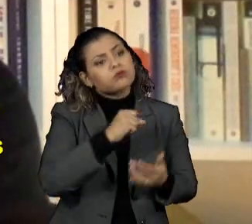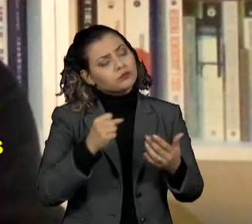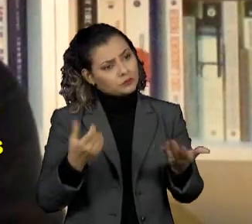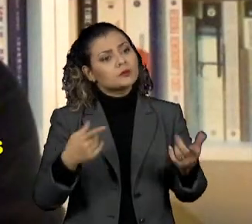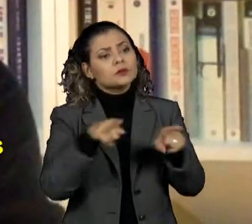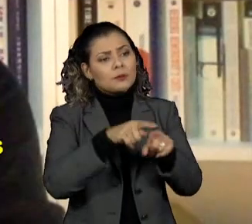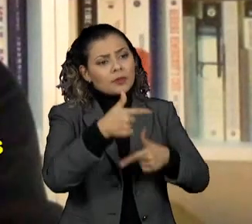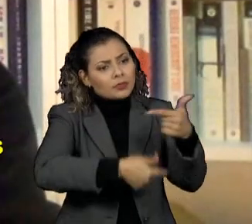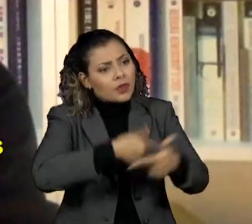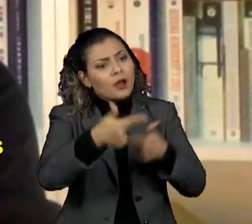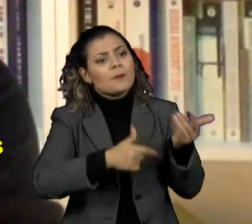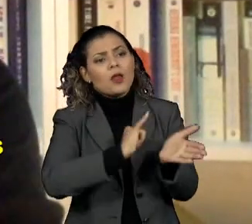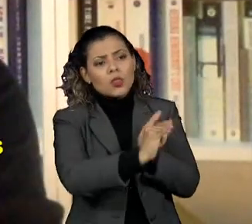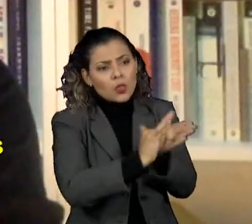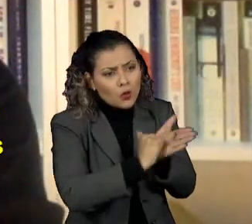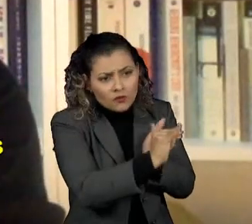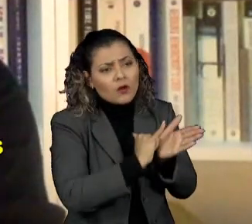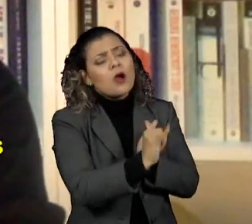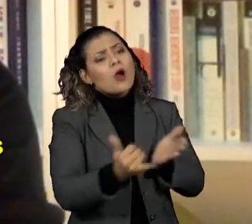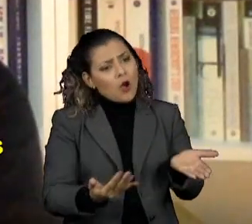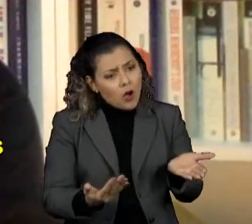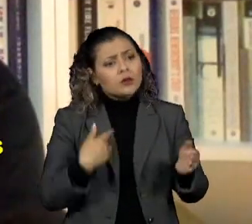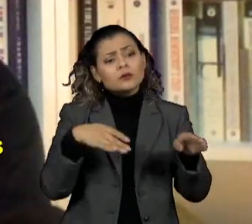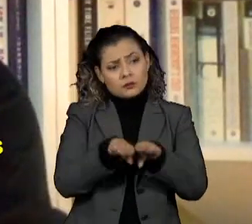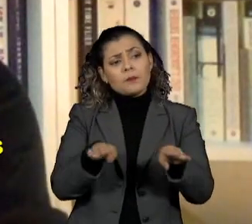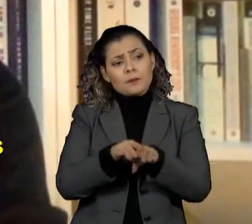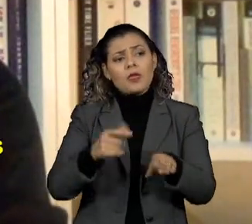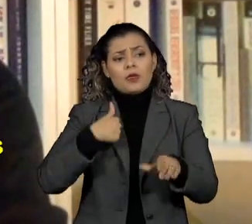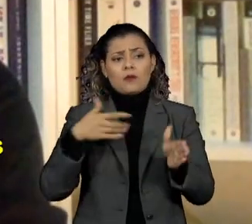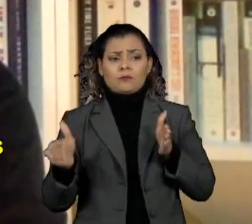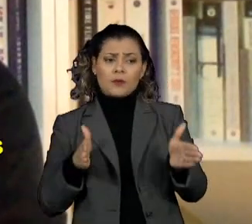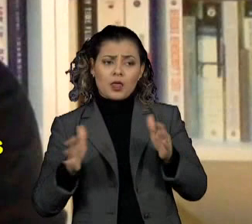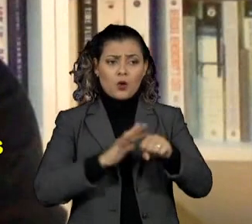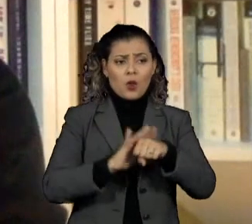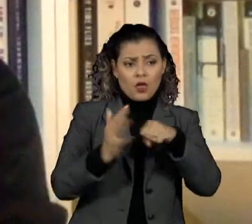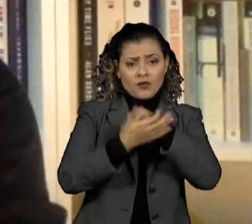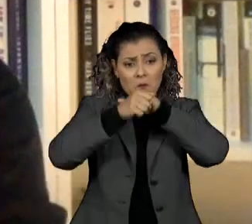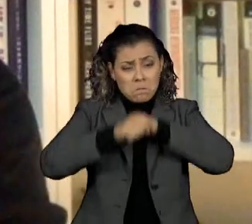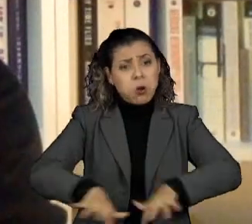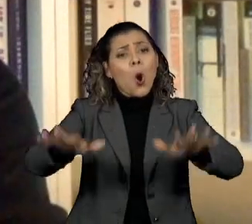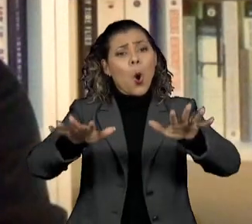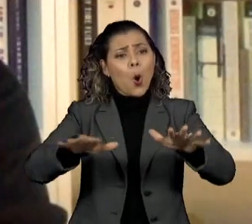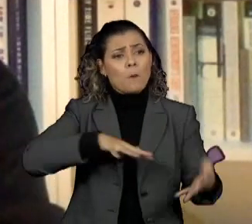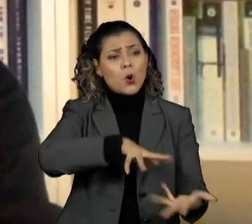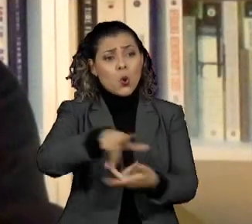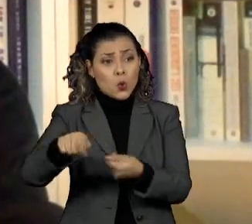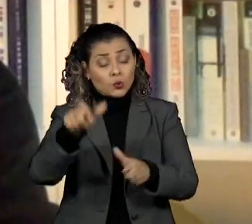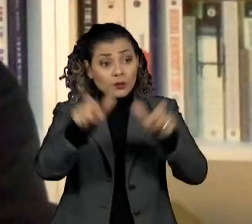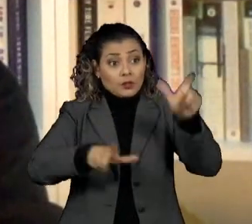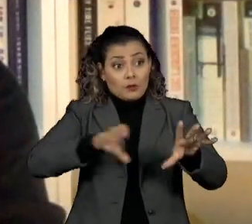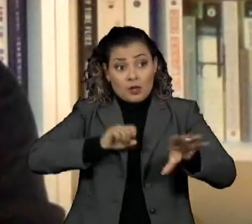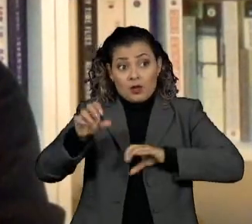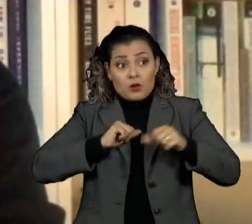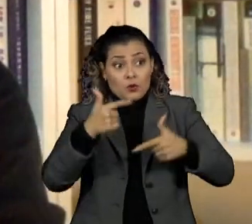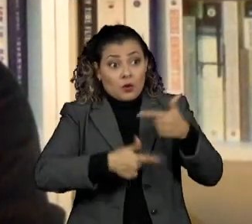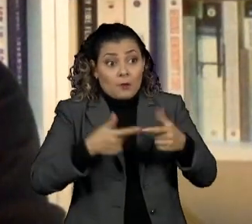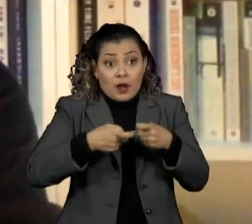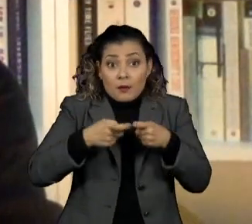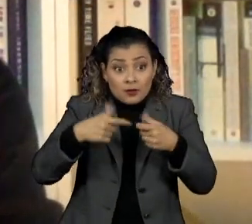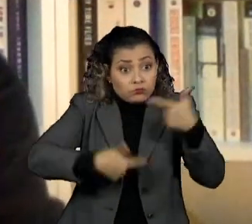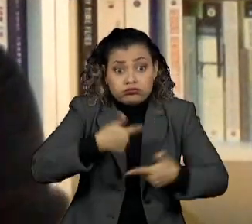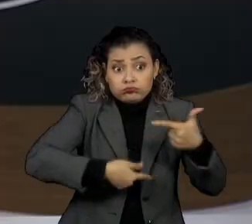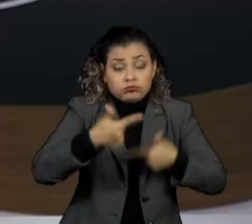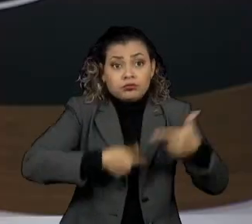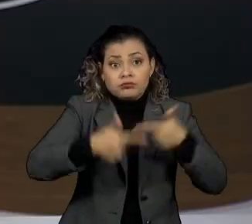e então eu vejo a pandemia move através de pacientes e colegas e nurses em uma forma mais-line